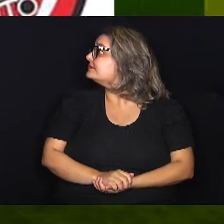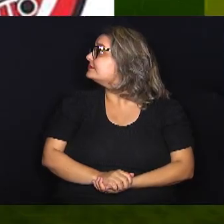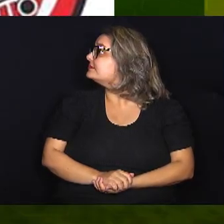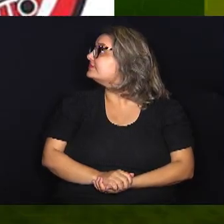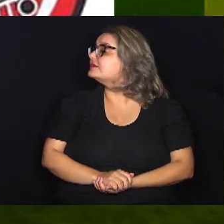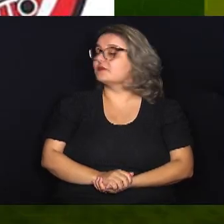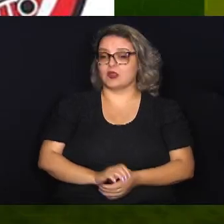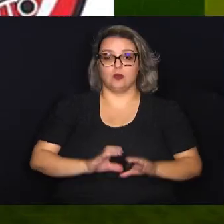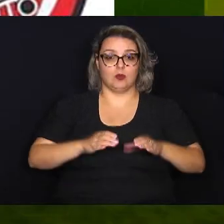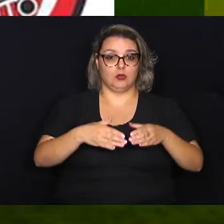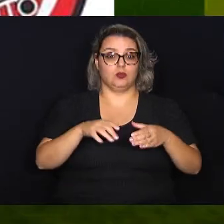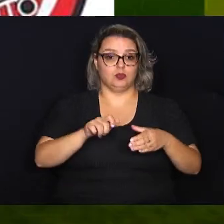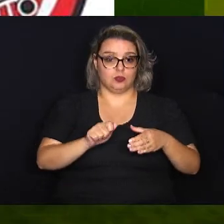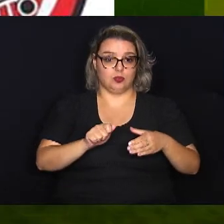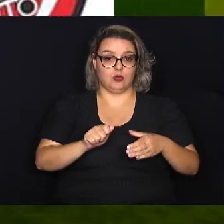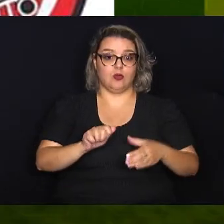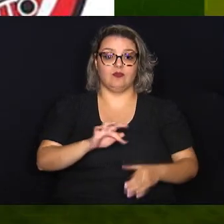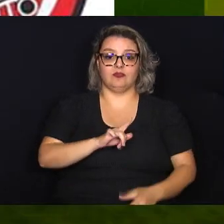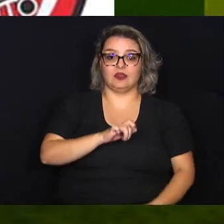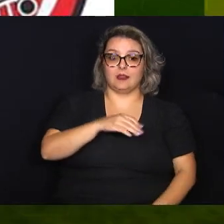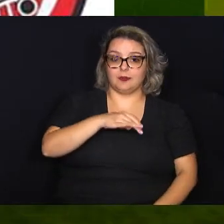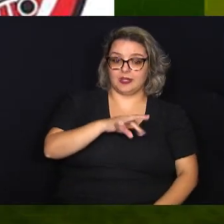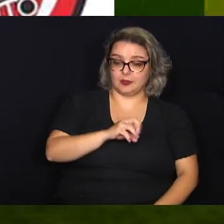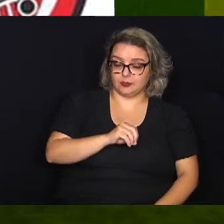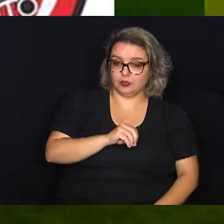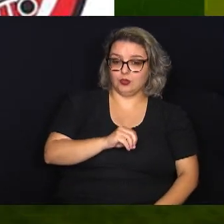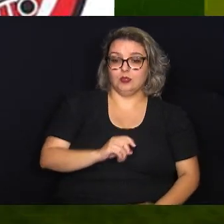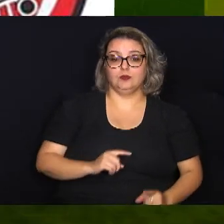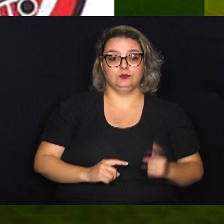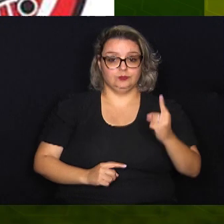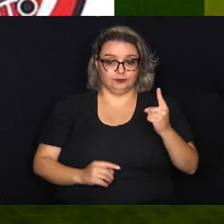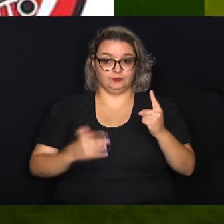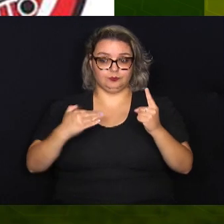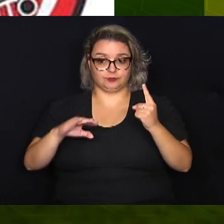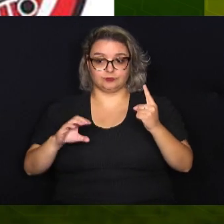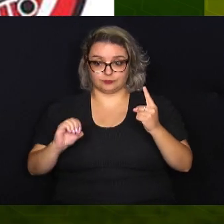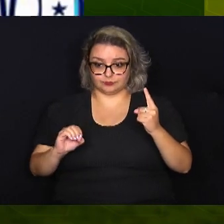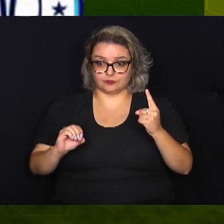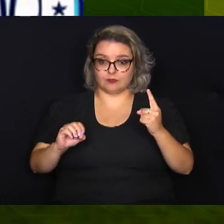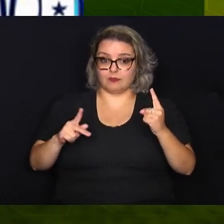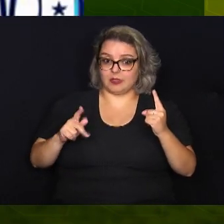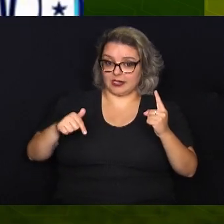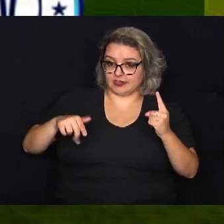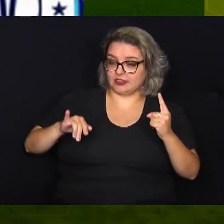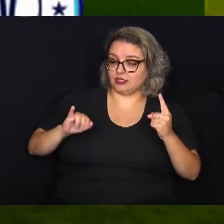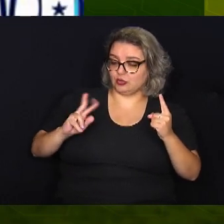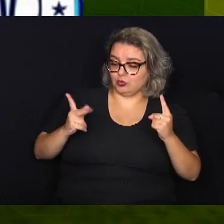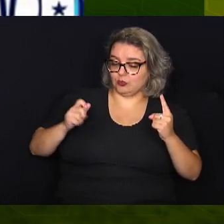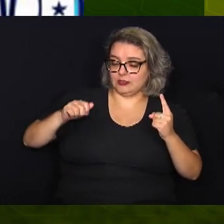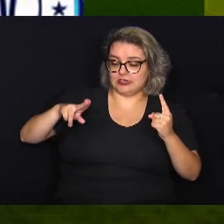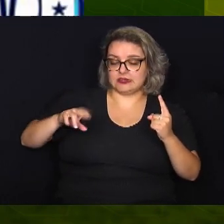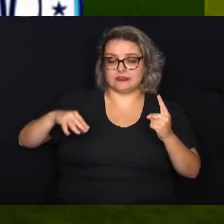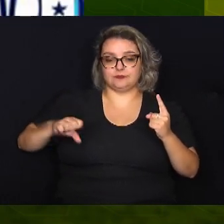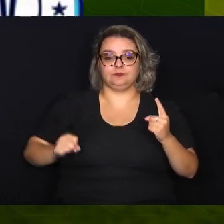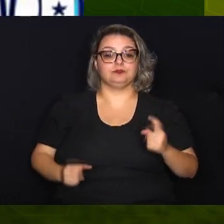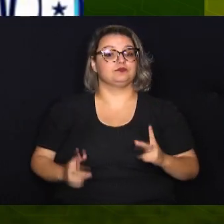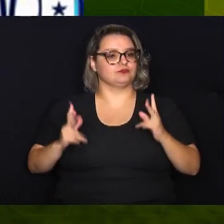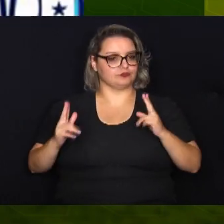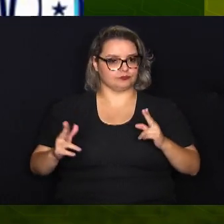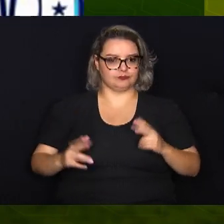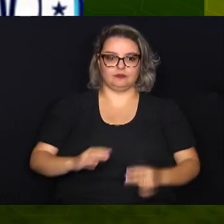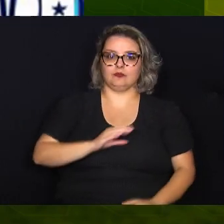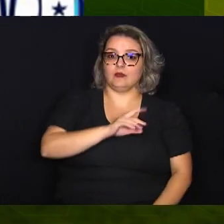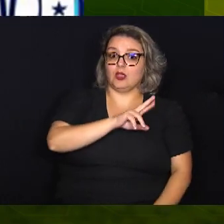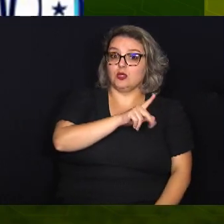Pelo Grupo A, o Flamengo Santa Mônica ganhou de 1-0 do Parque Enhumas. Pelo mesmo placar de 1-0, o